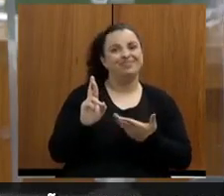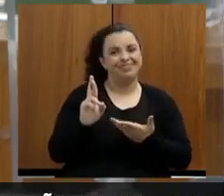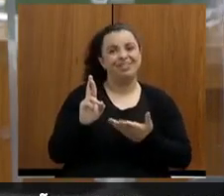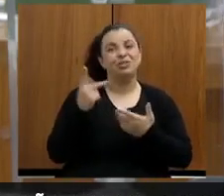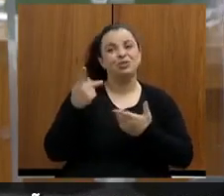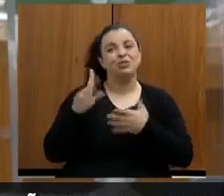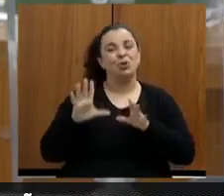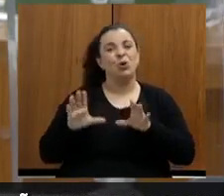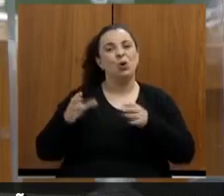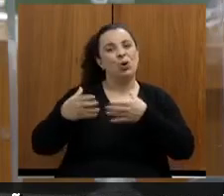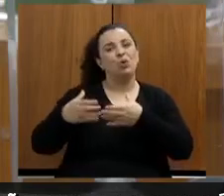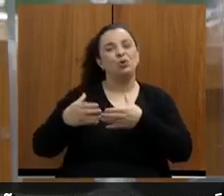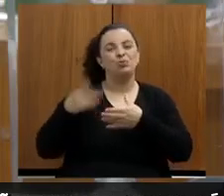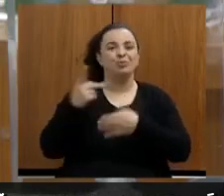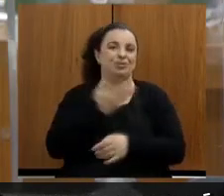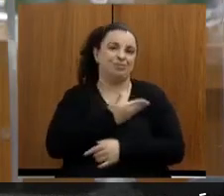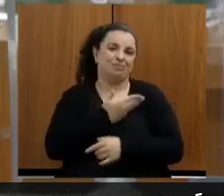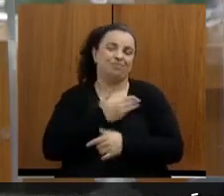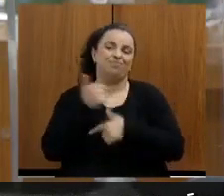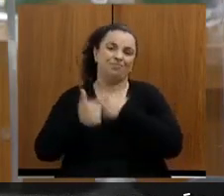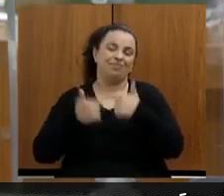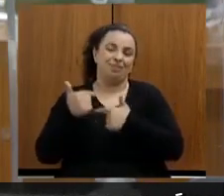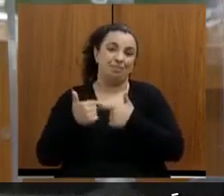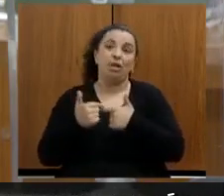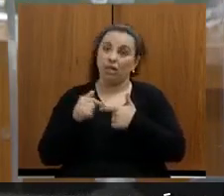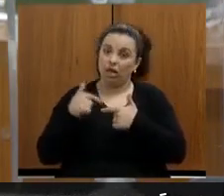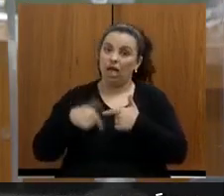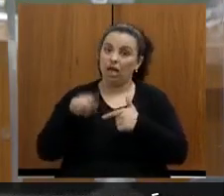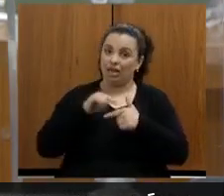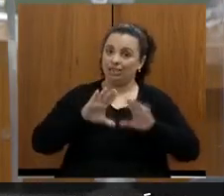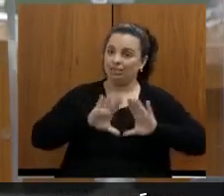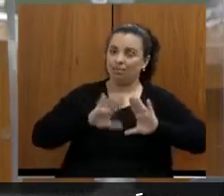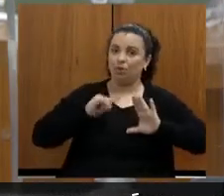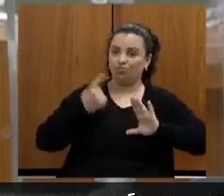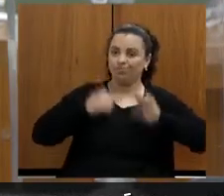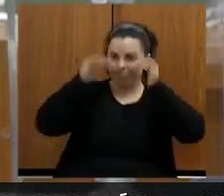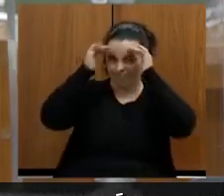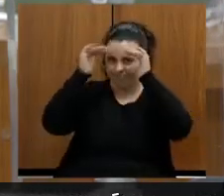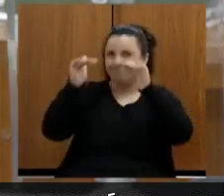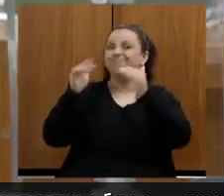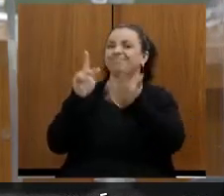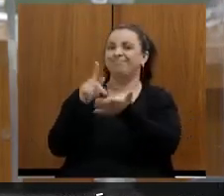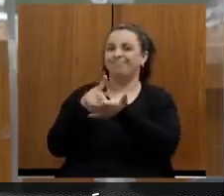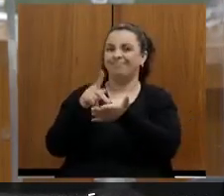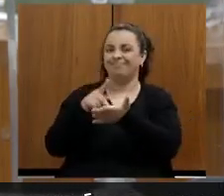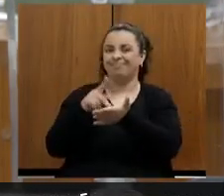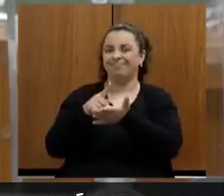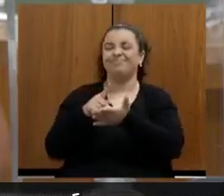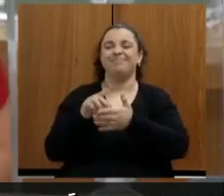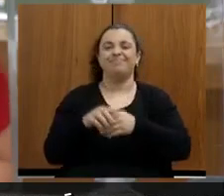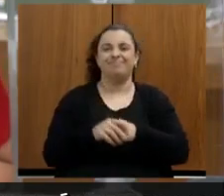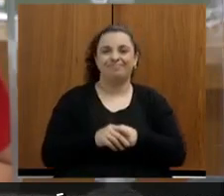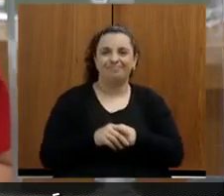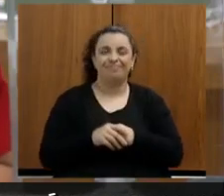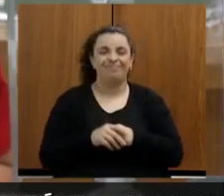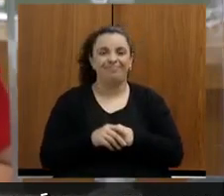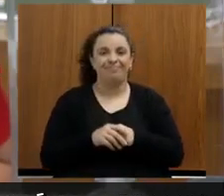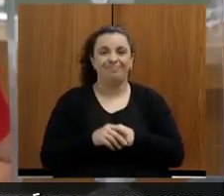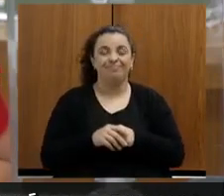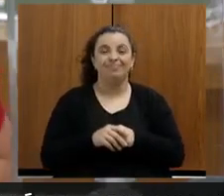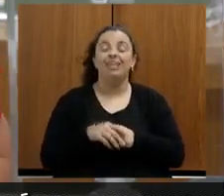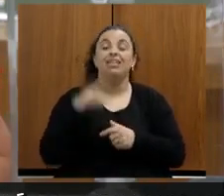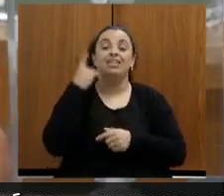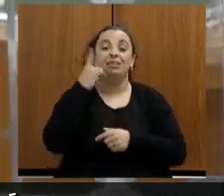sua classe aqui na assembleia e respeitado por todos os colegas né a forma de condução do trabalho de